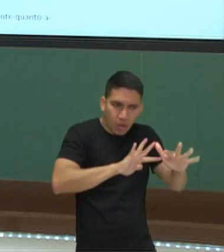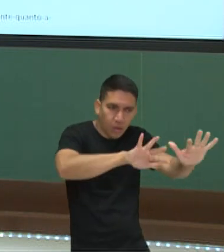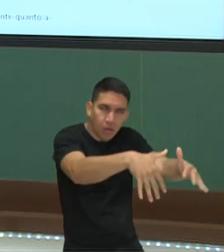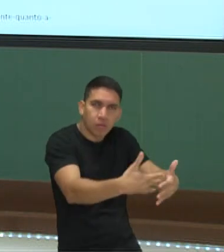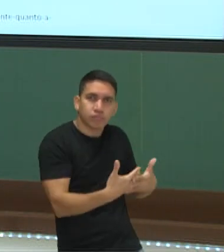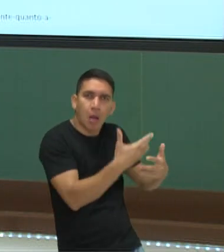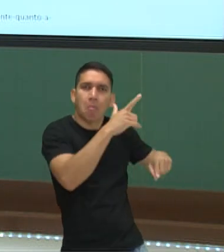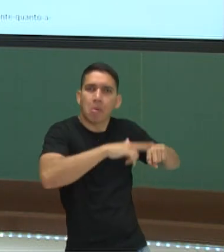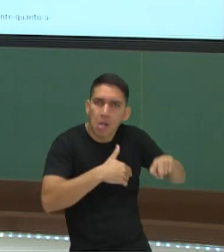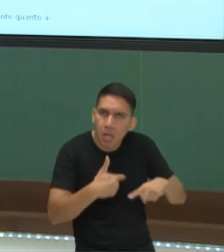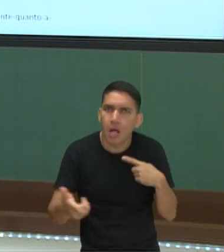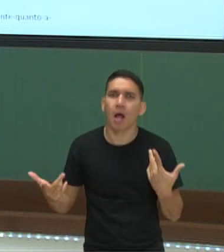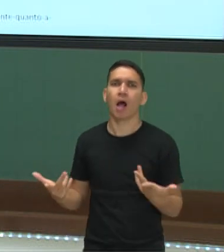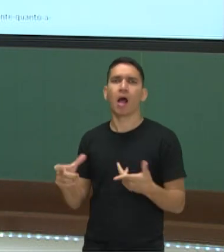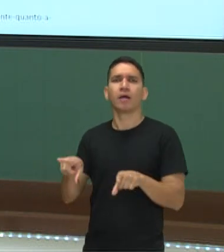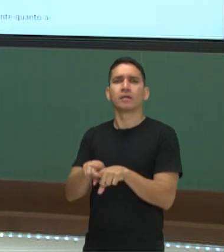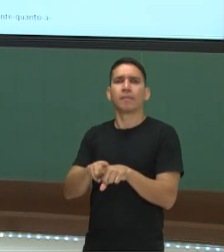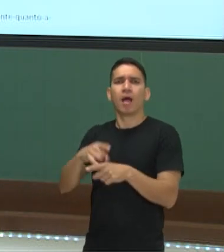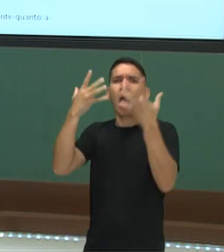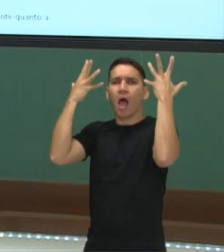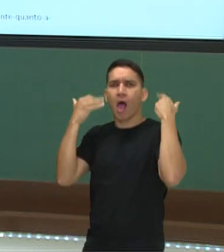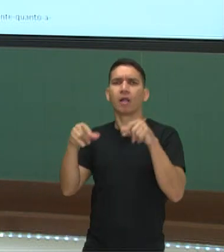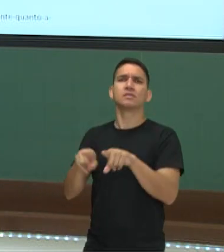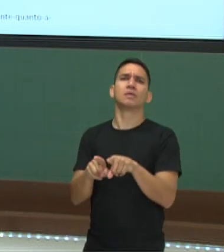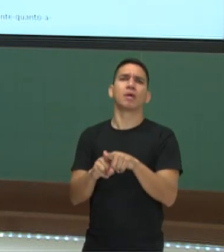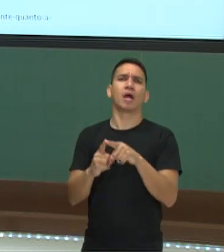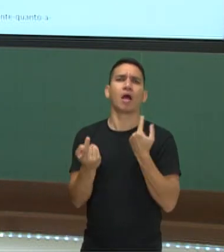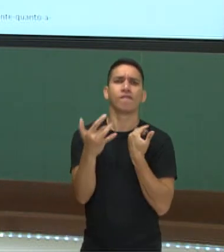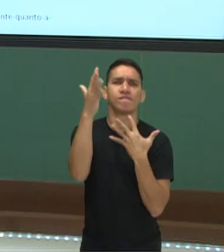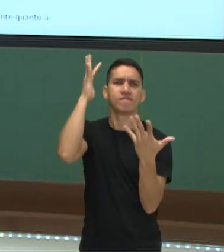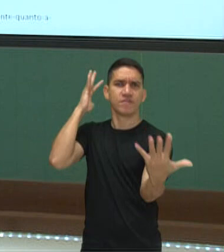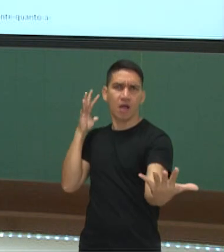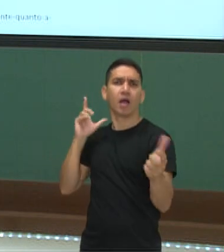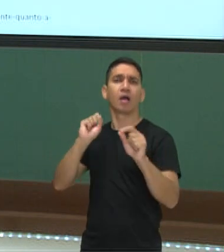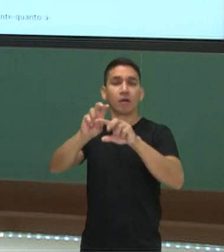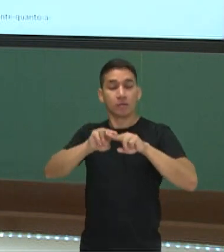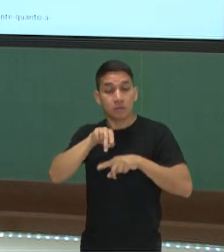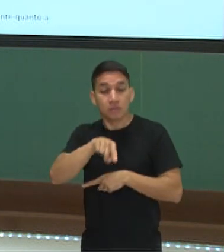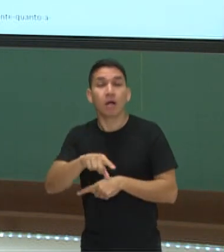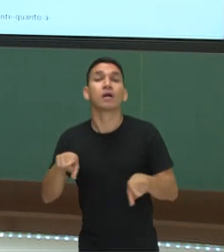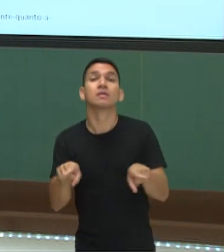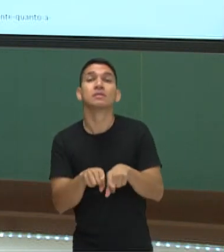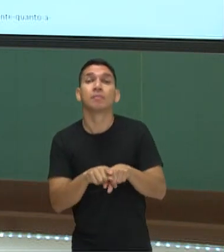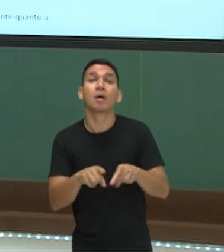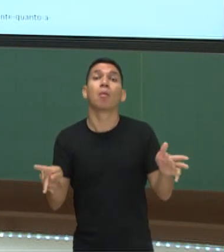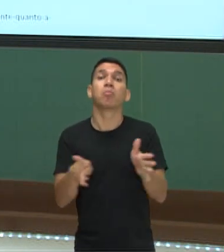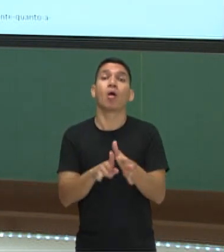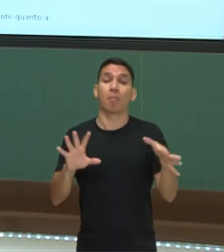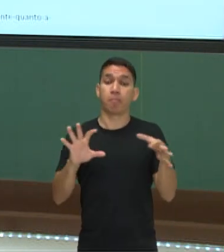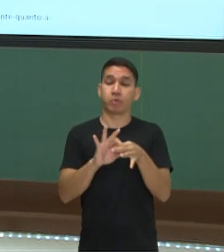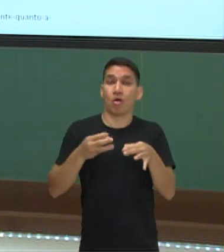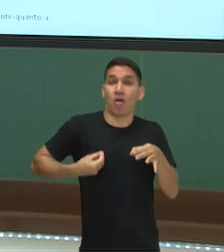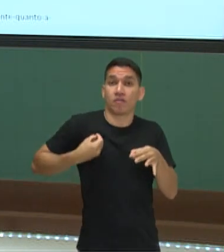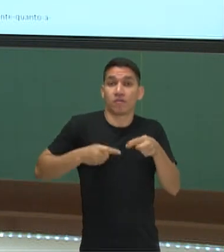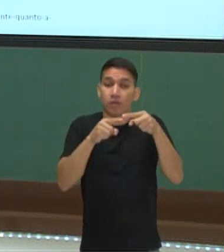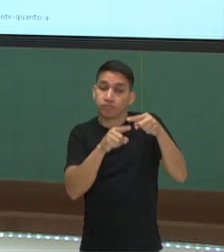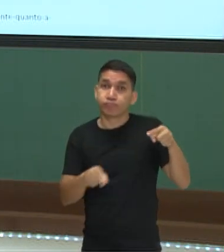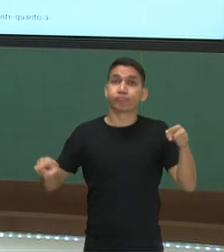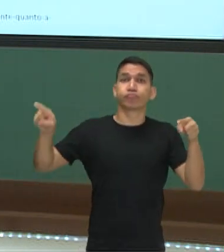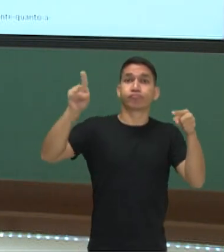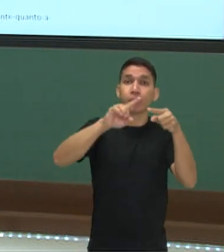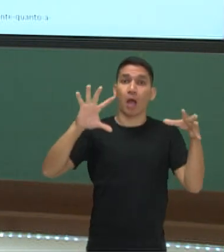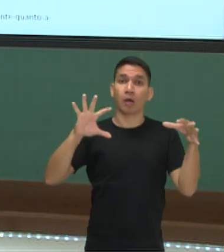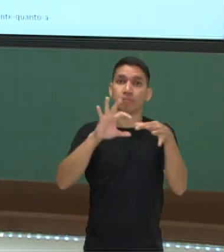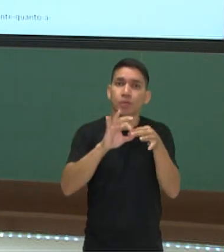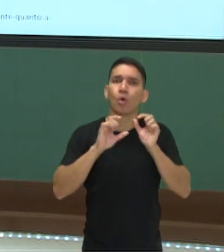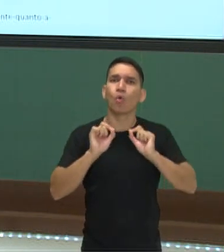mineral, animal e vegetal. Além disso, faz parte dos ecossistemas a